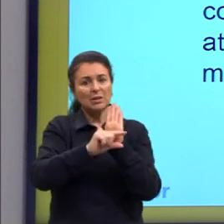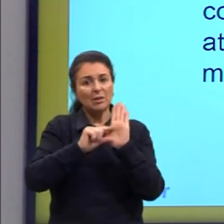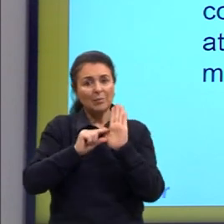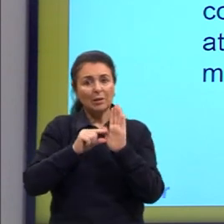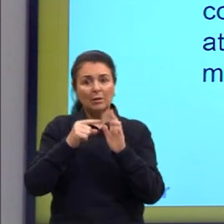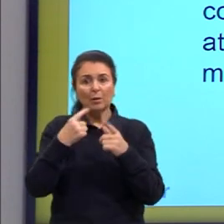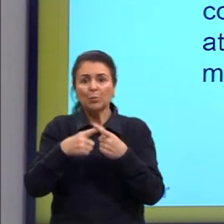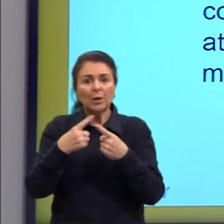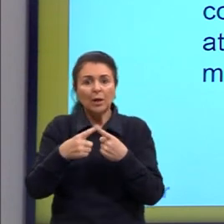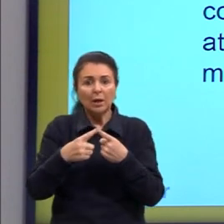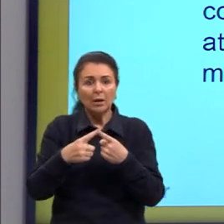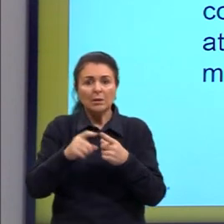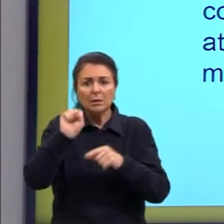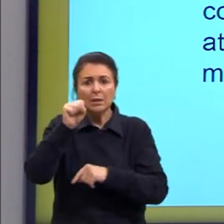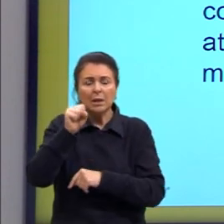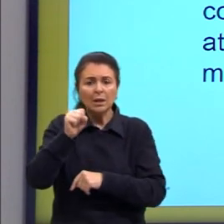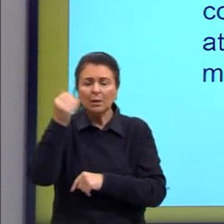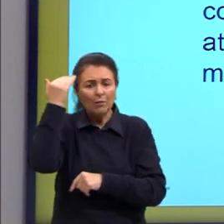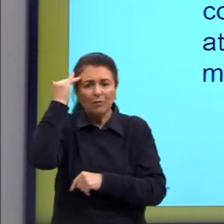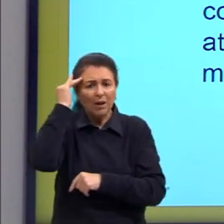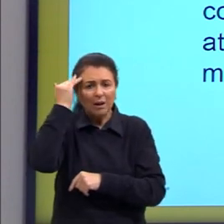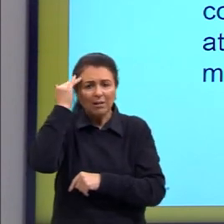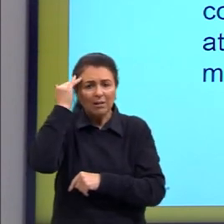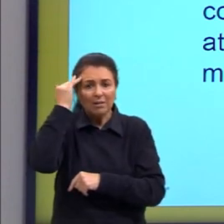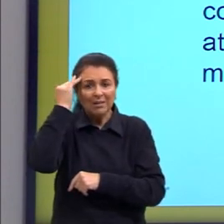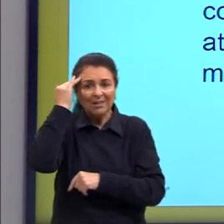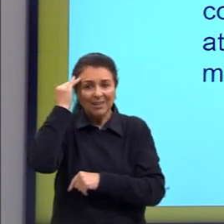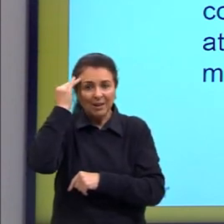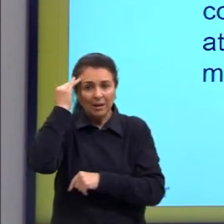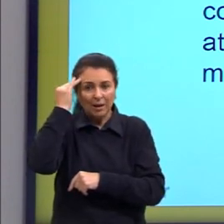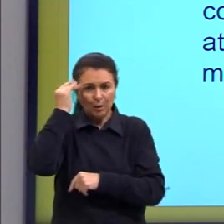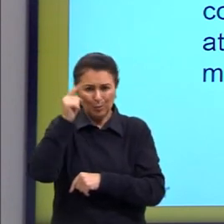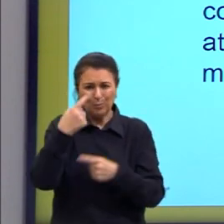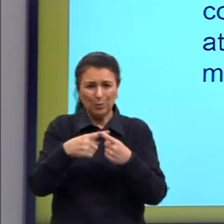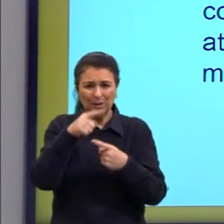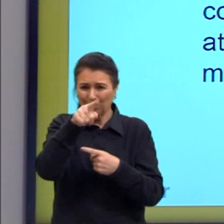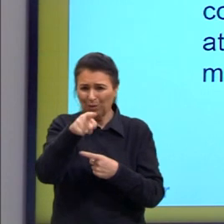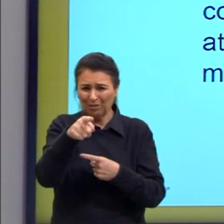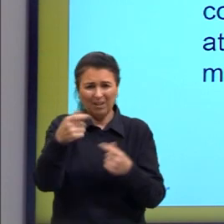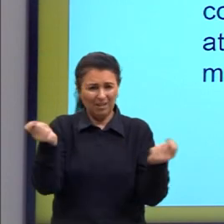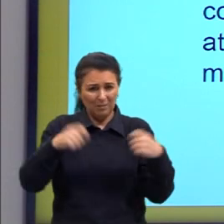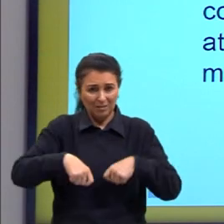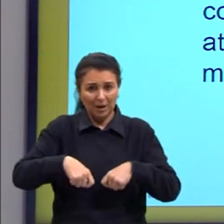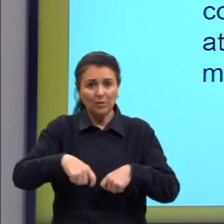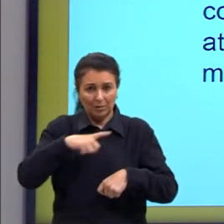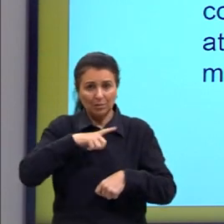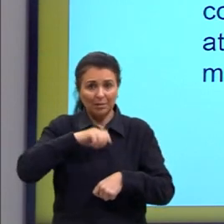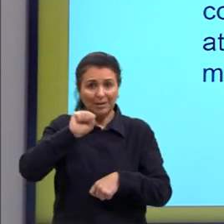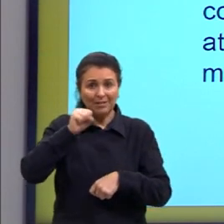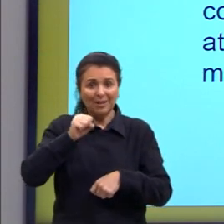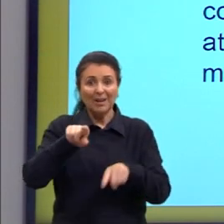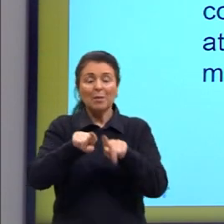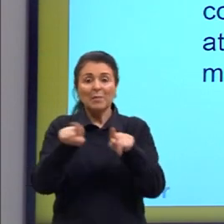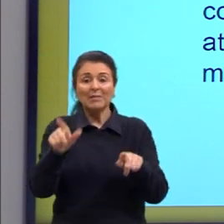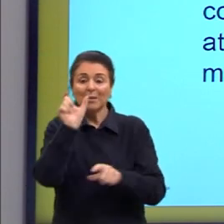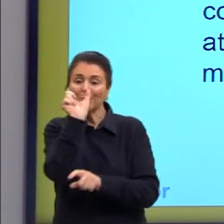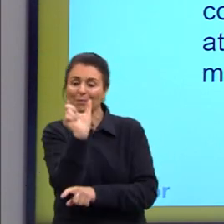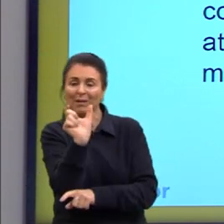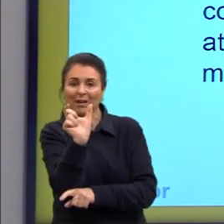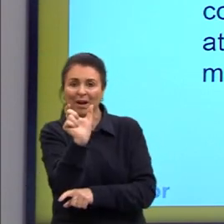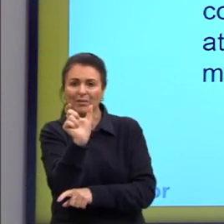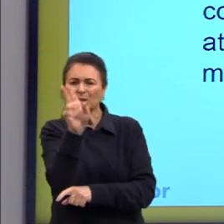o que você não vai entender tá não que você não tem a capacidade porque tem e muita só que existem